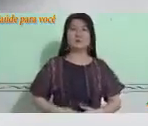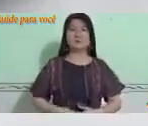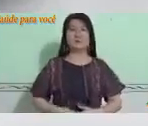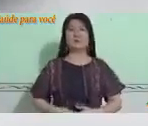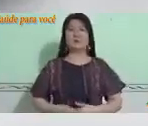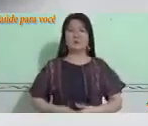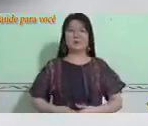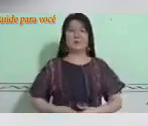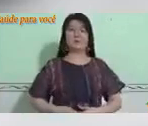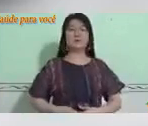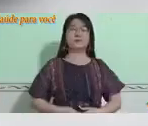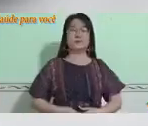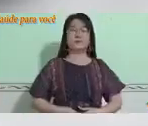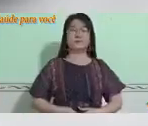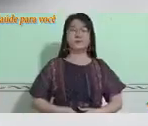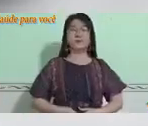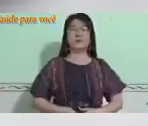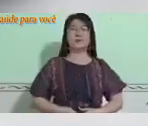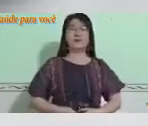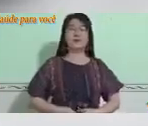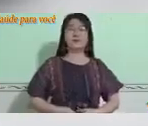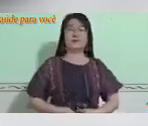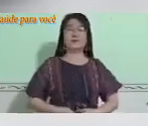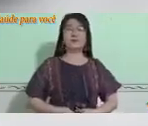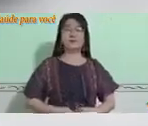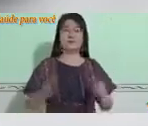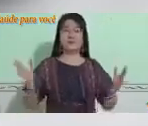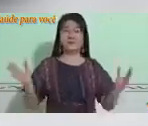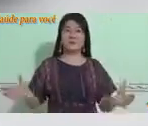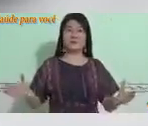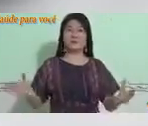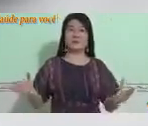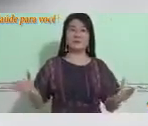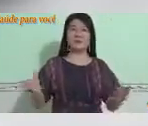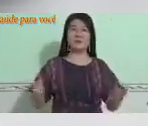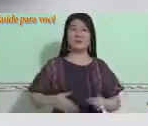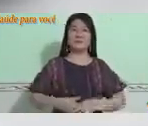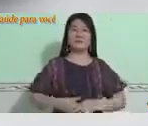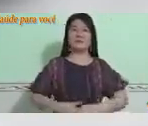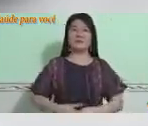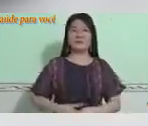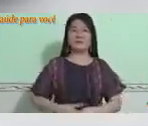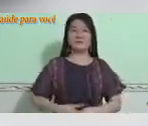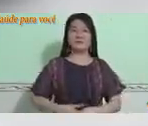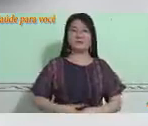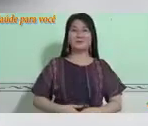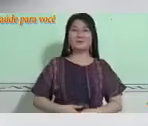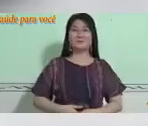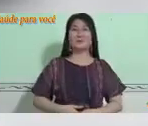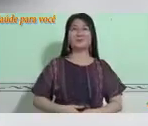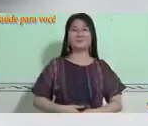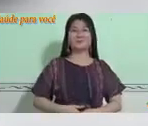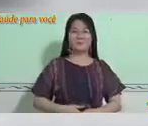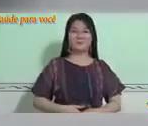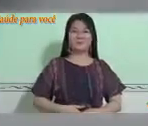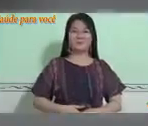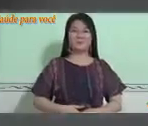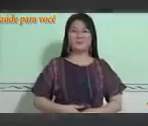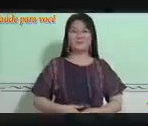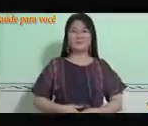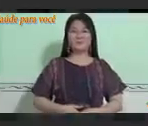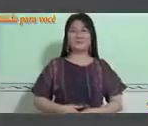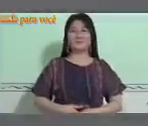ainda decidir se é necessário realizar o tratamento com iodo radioativo, que serve para eliminar completamente